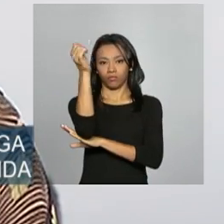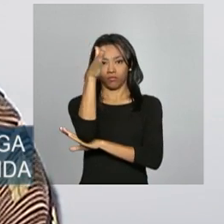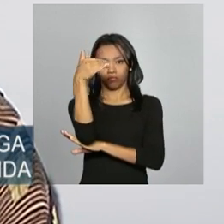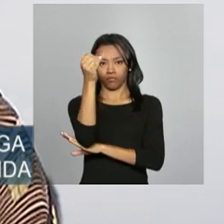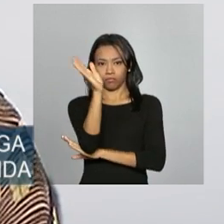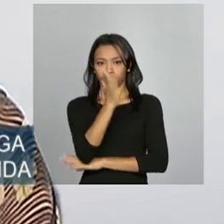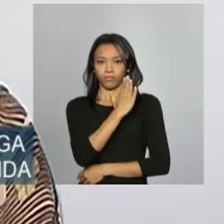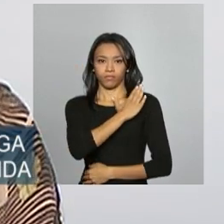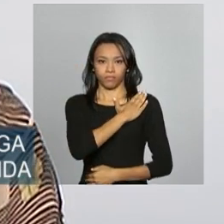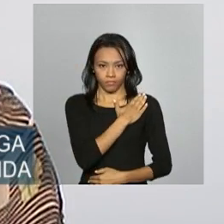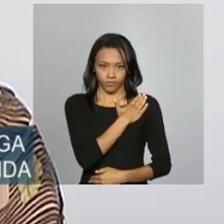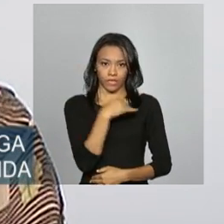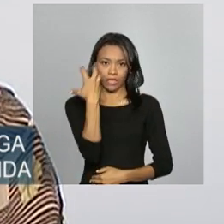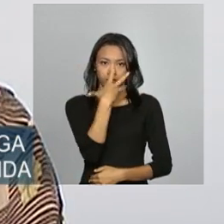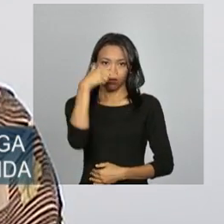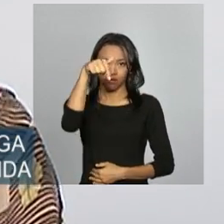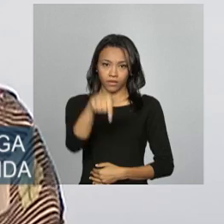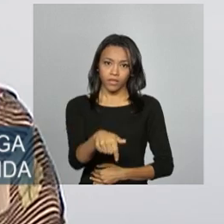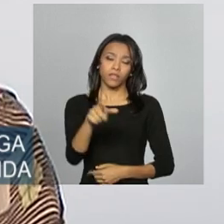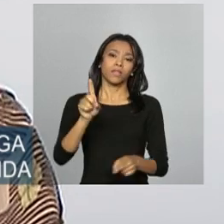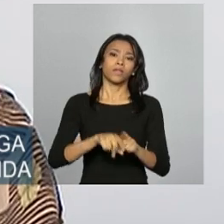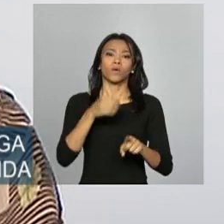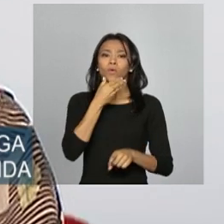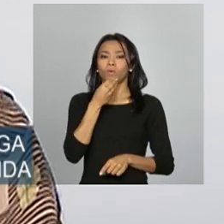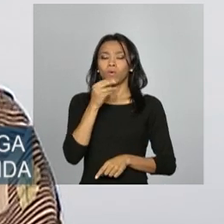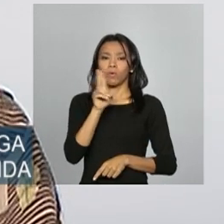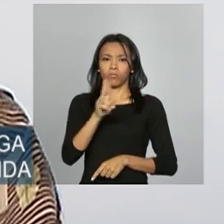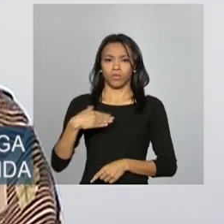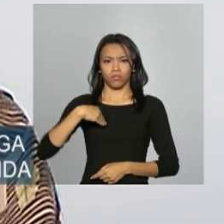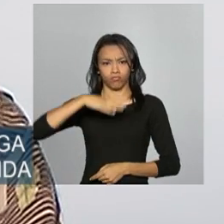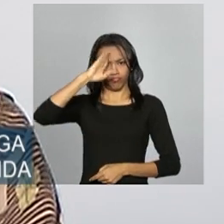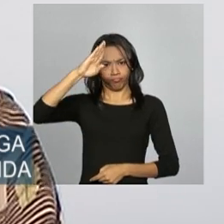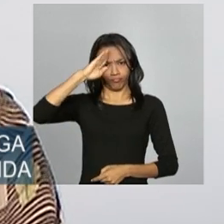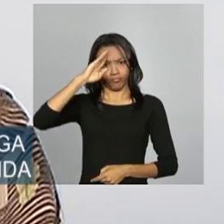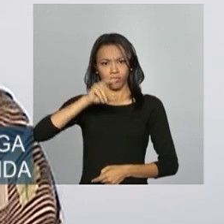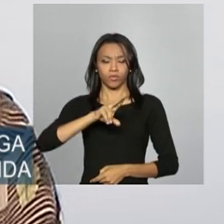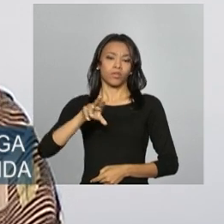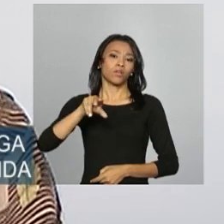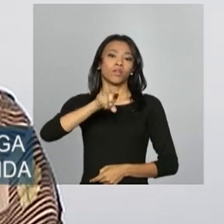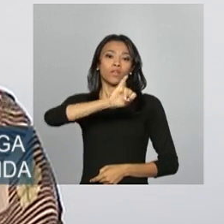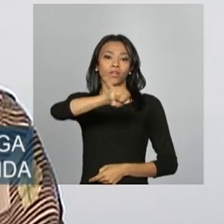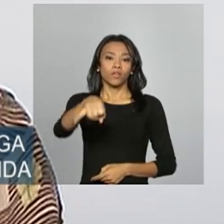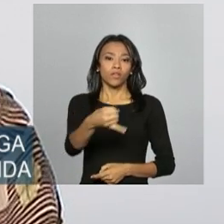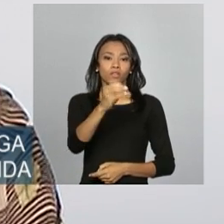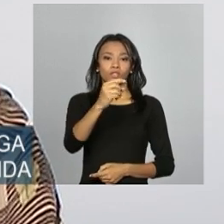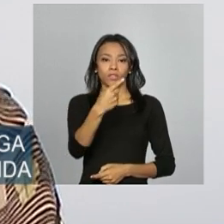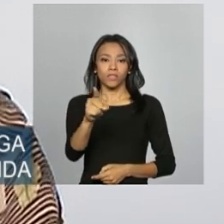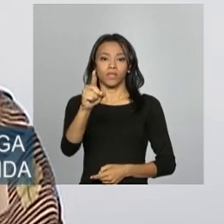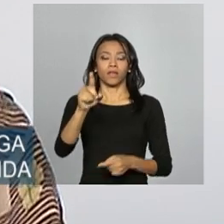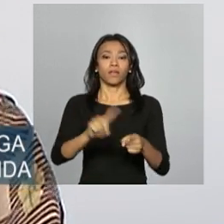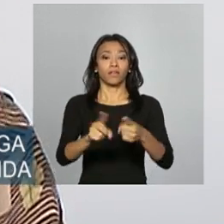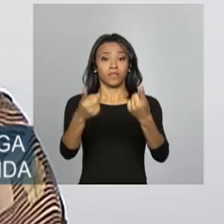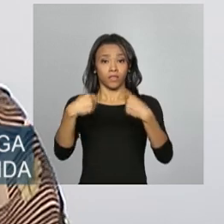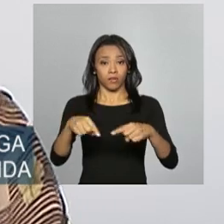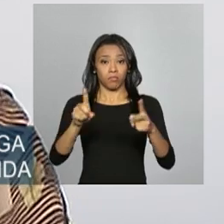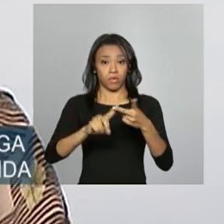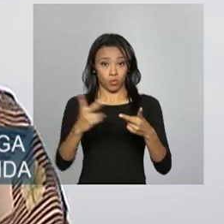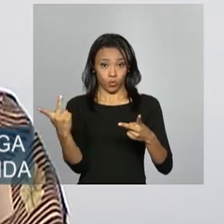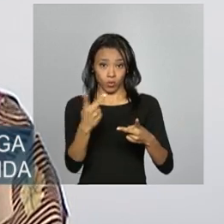que o primeiro sargento José Carlos e o subtenente Josué Santana